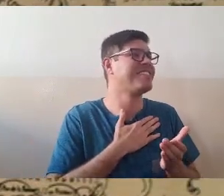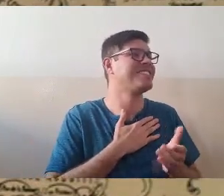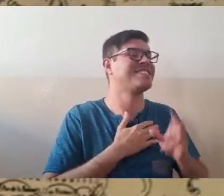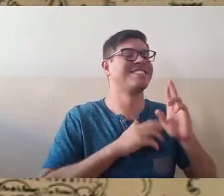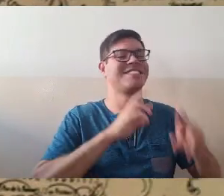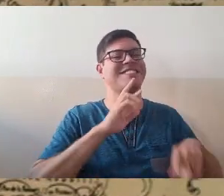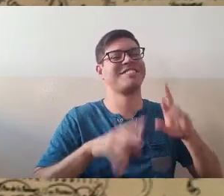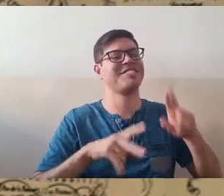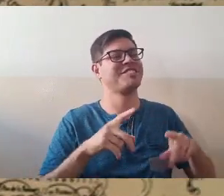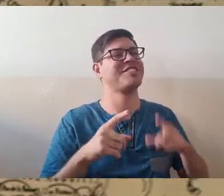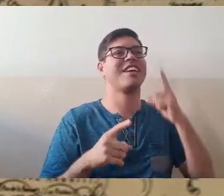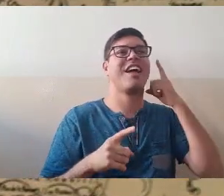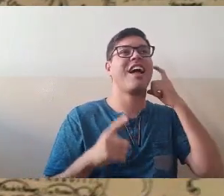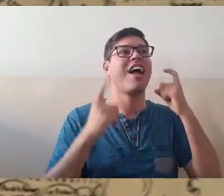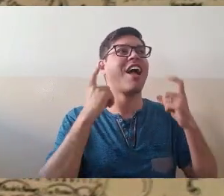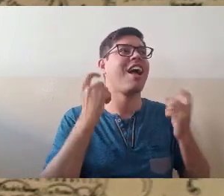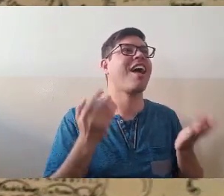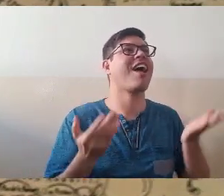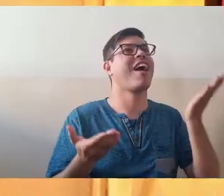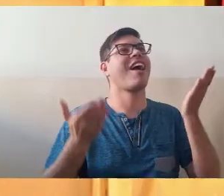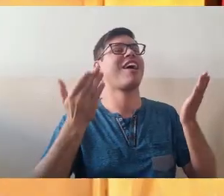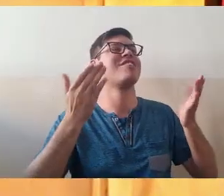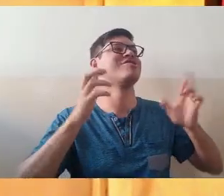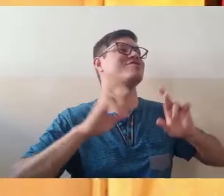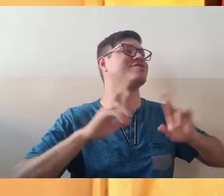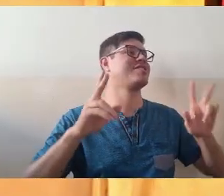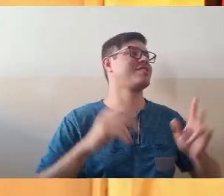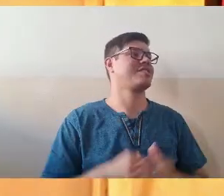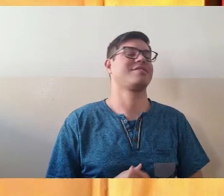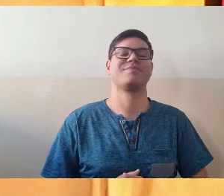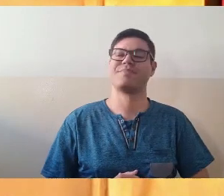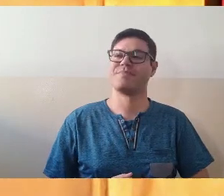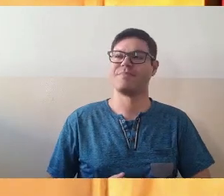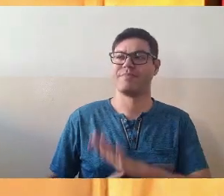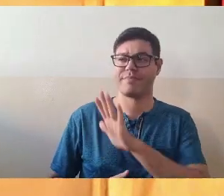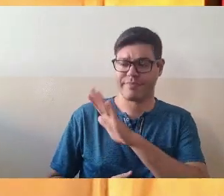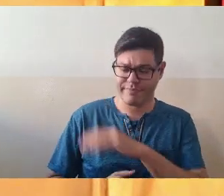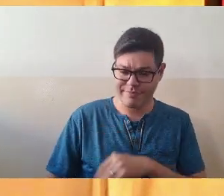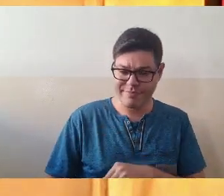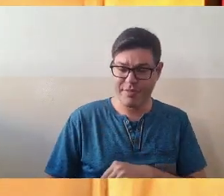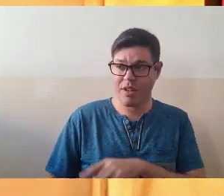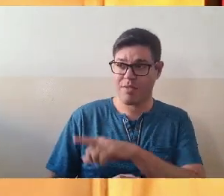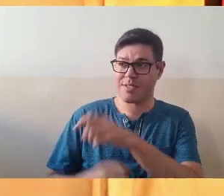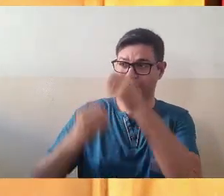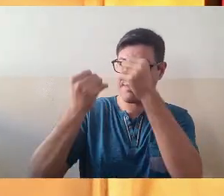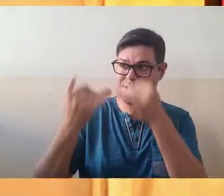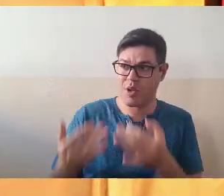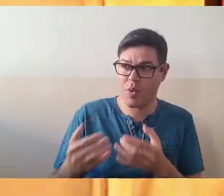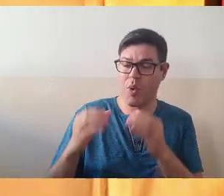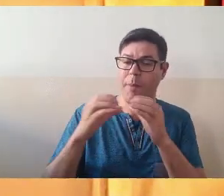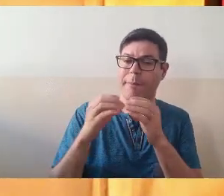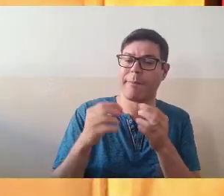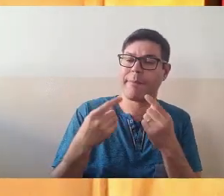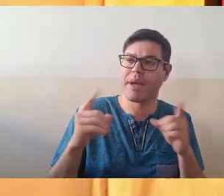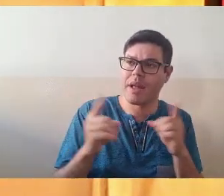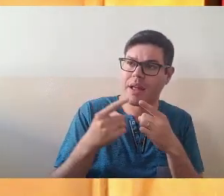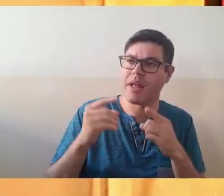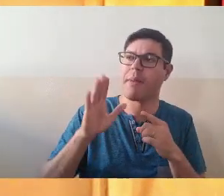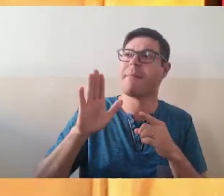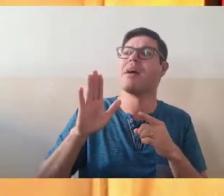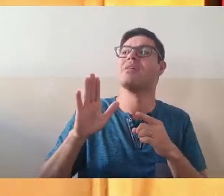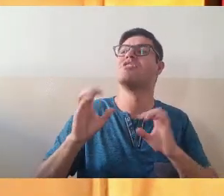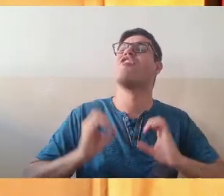procurar o timbre dele. É isso aí. Ô Fredo, agora nós estávamos falando da banda e tal. E o Festival